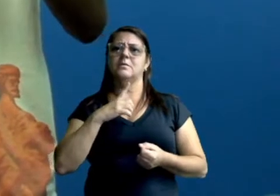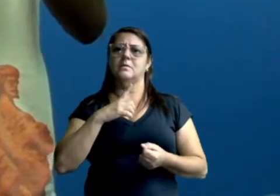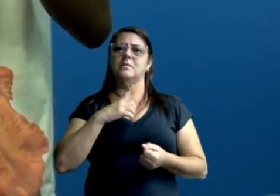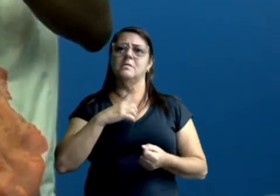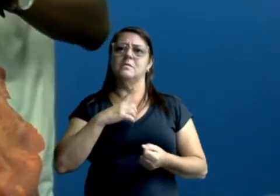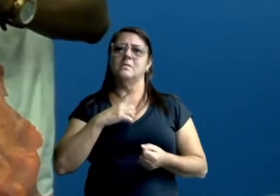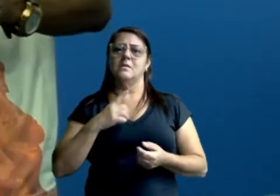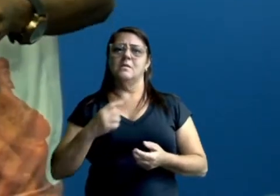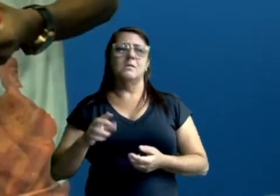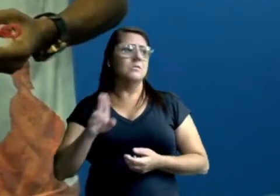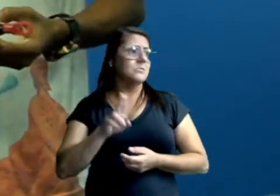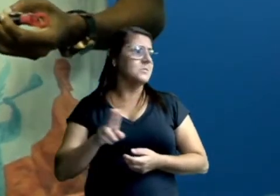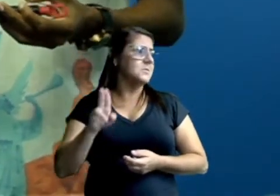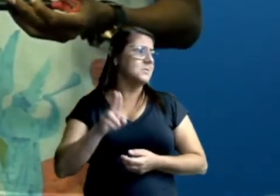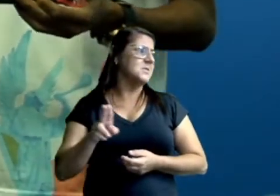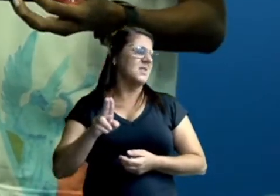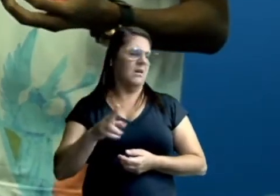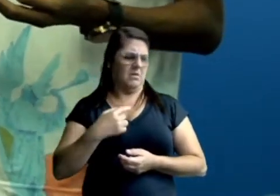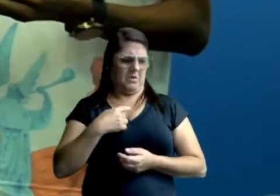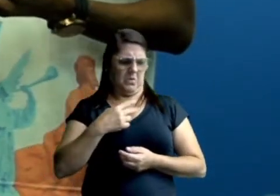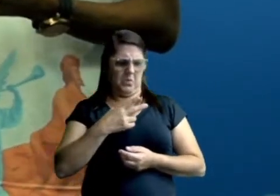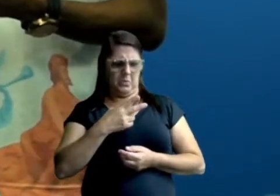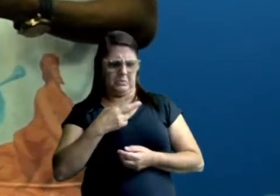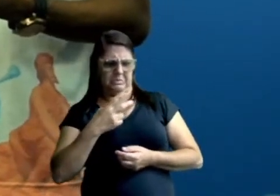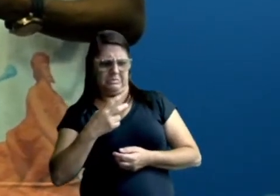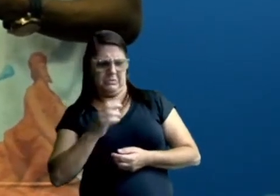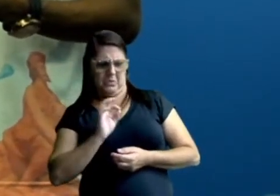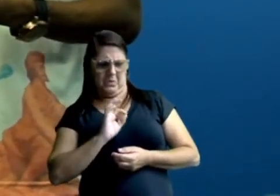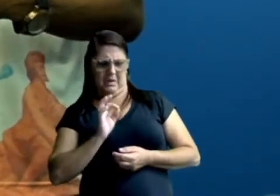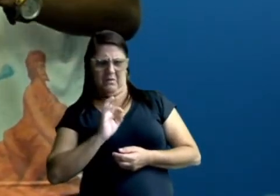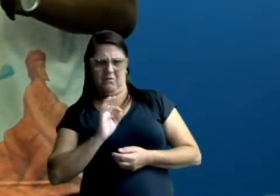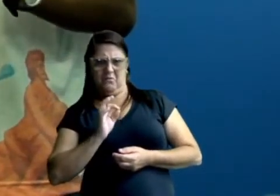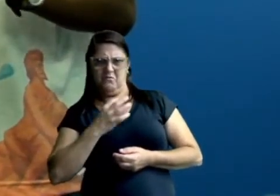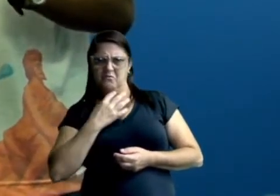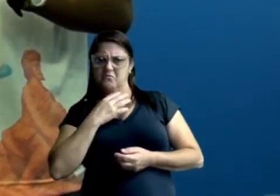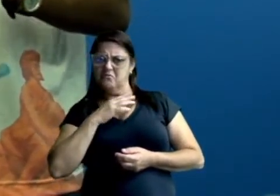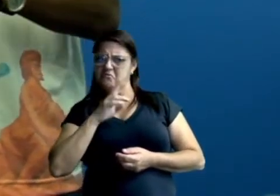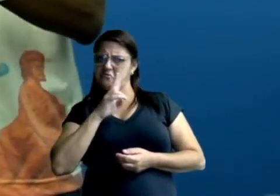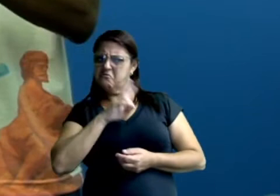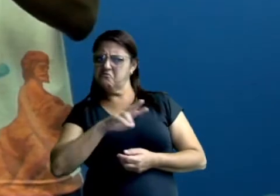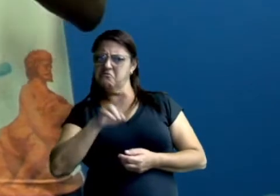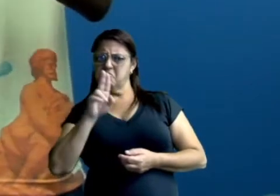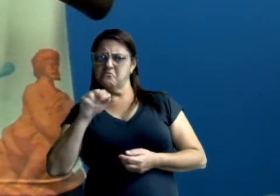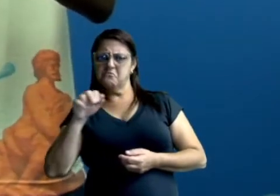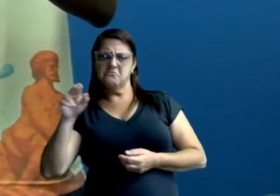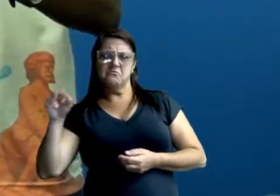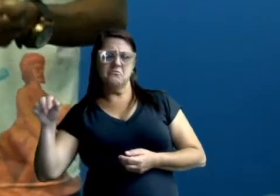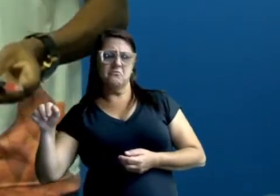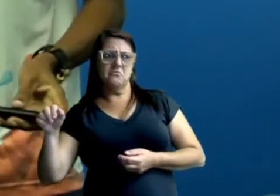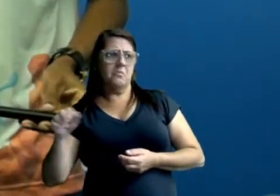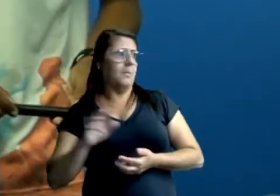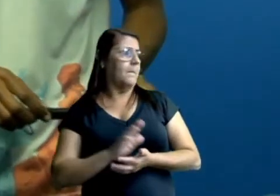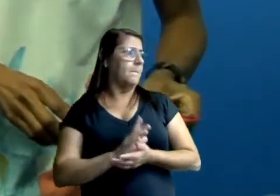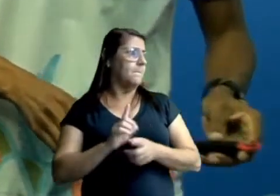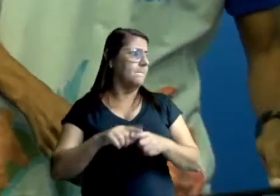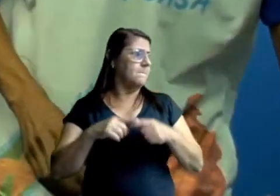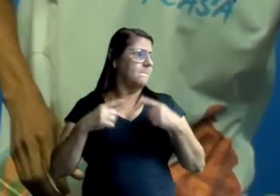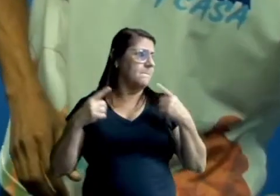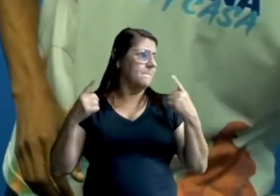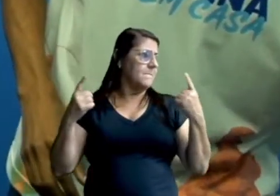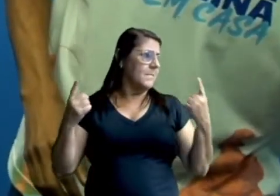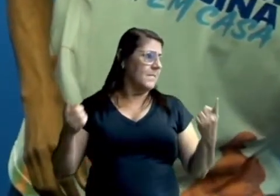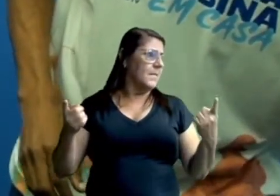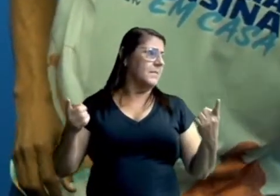colocar, beleza? Eu nunca vi um dinamômetro, não. Eu acho que você não viu um dinamômetro assim, mas eu